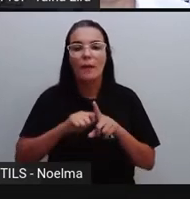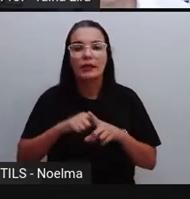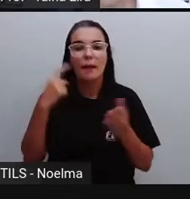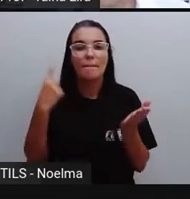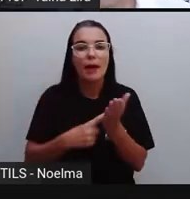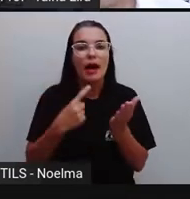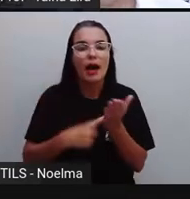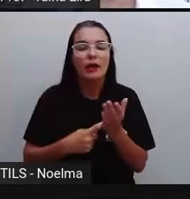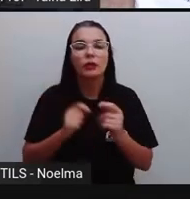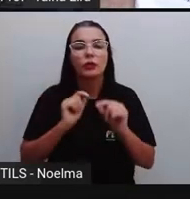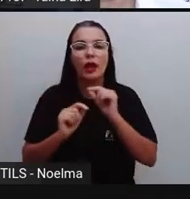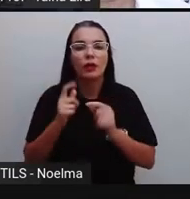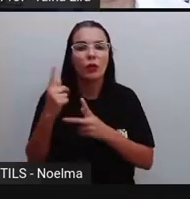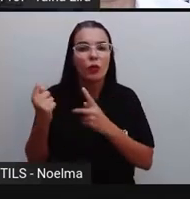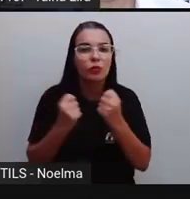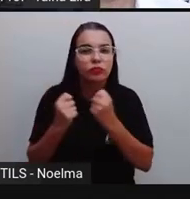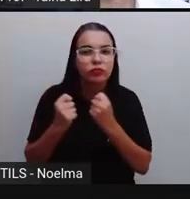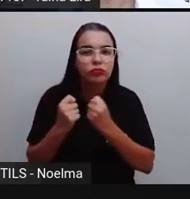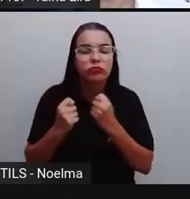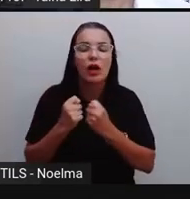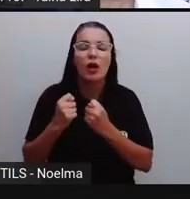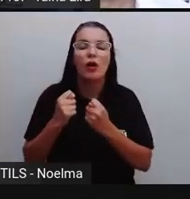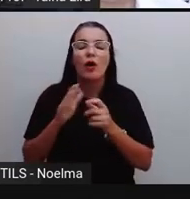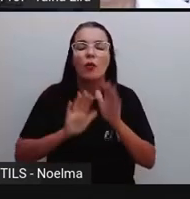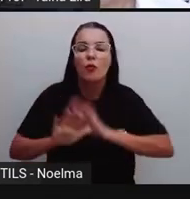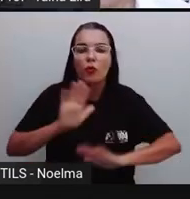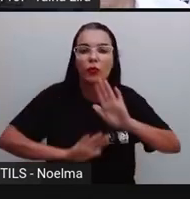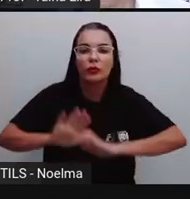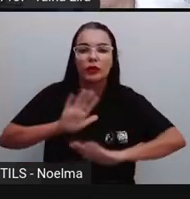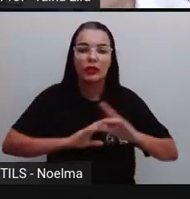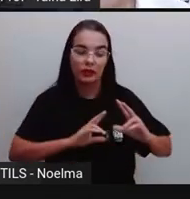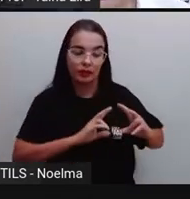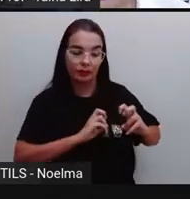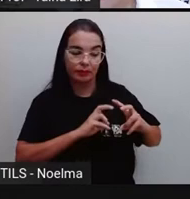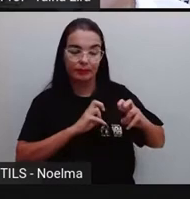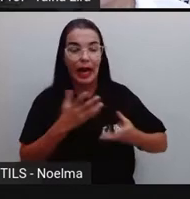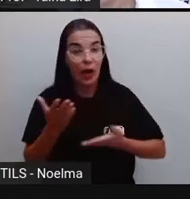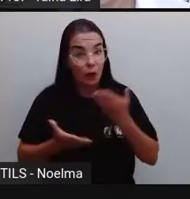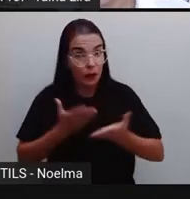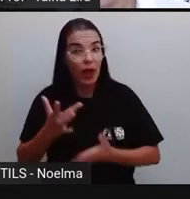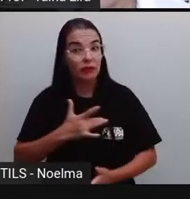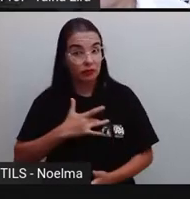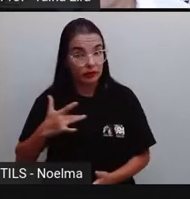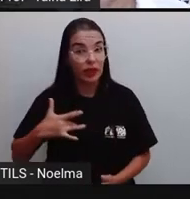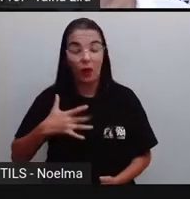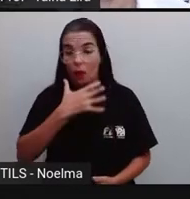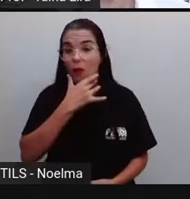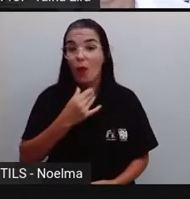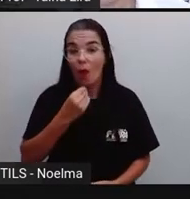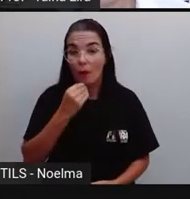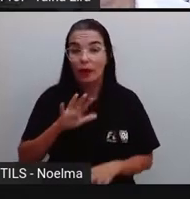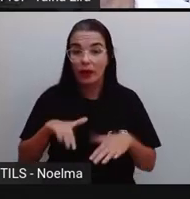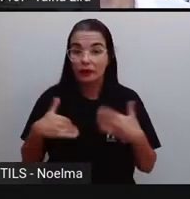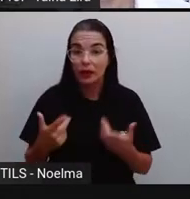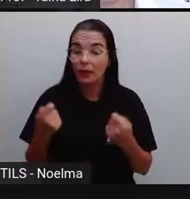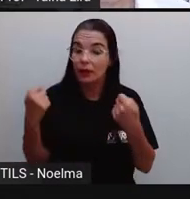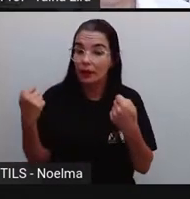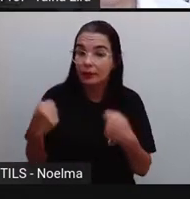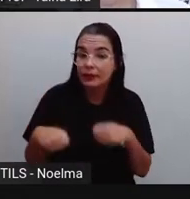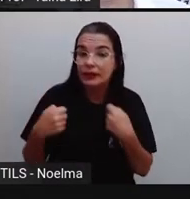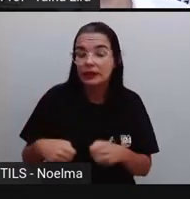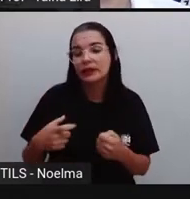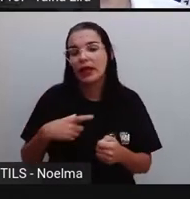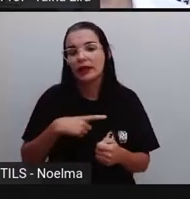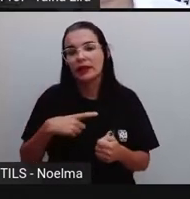a prevenção do câncer, né, para cuidar da saúde do homem. Então, da mesma forma,